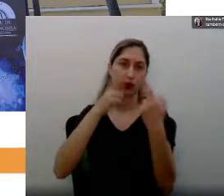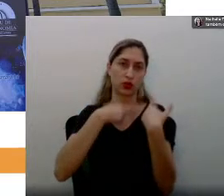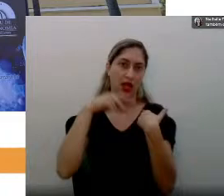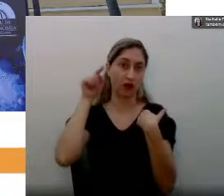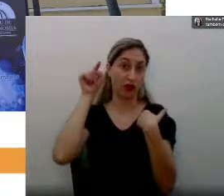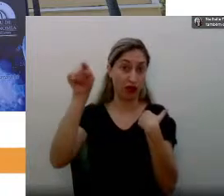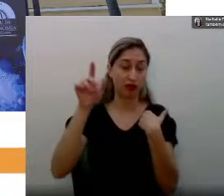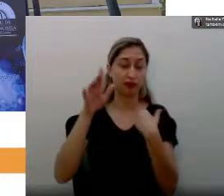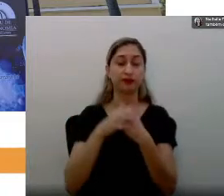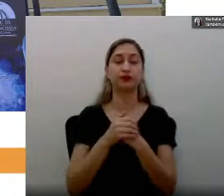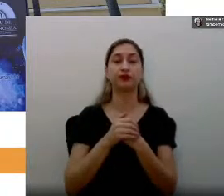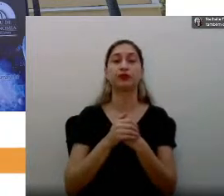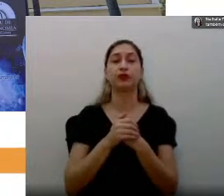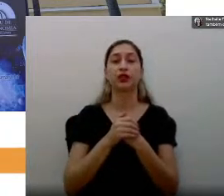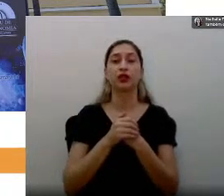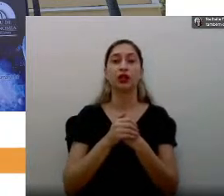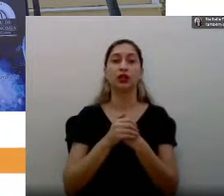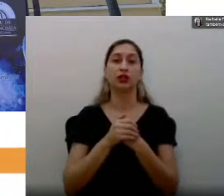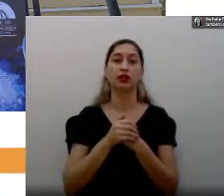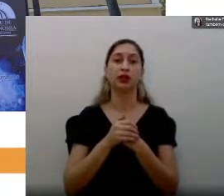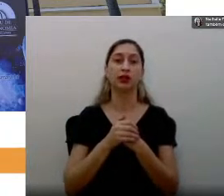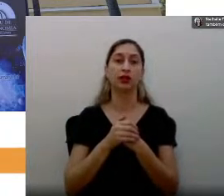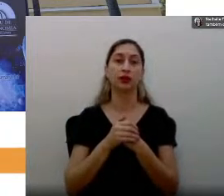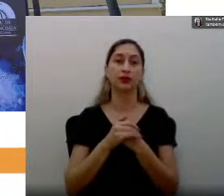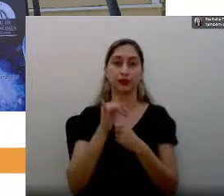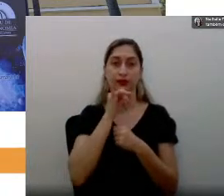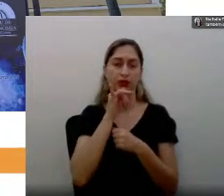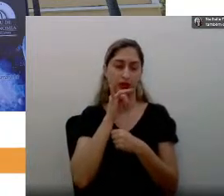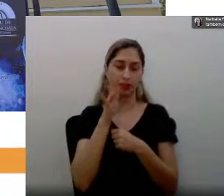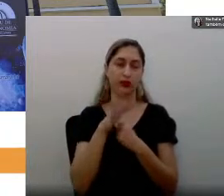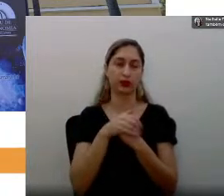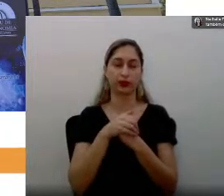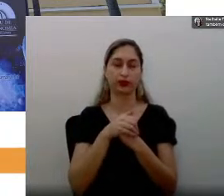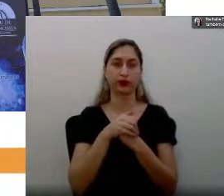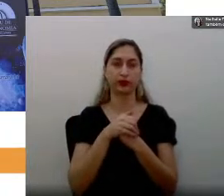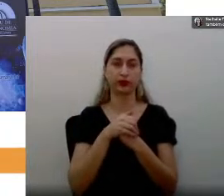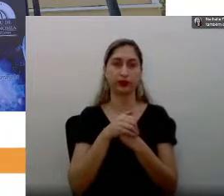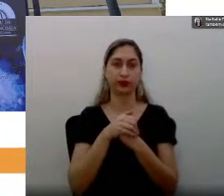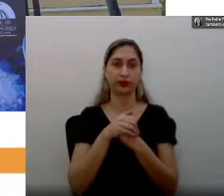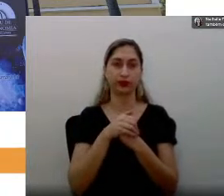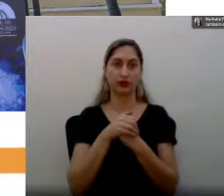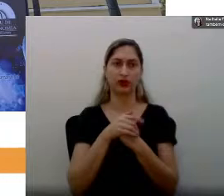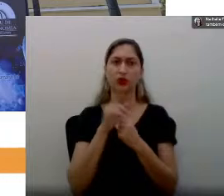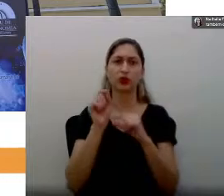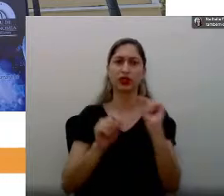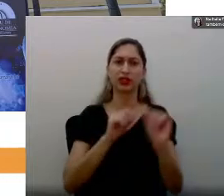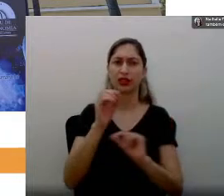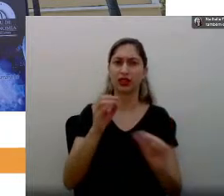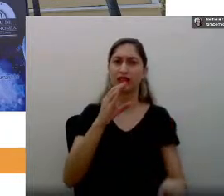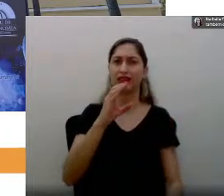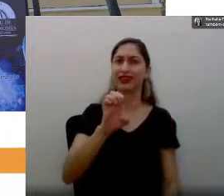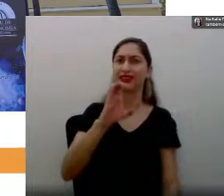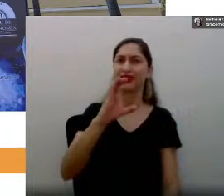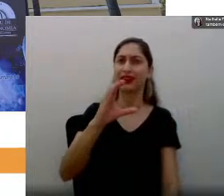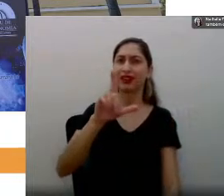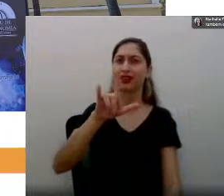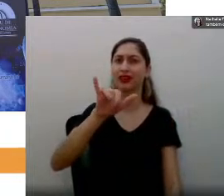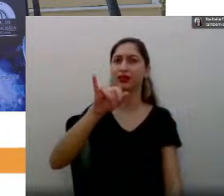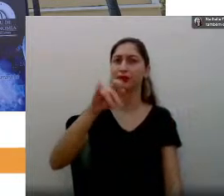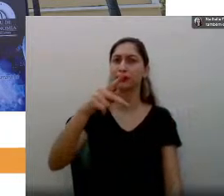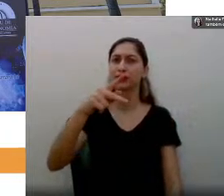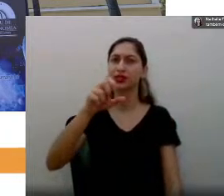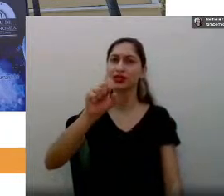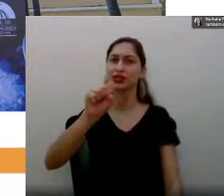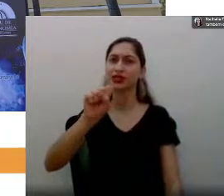que tinham dois lugares onde é que você poderia fazer uma observar observação daquele de Bocaiuva Eclipse é esse ano eclipse solar tá